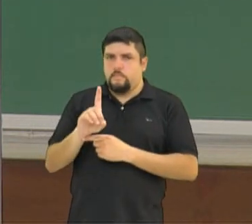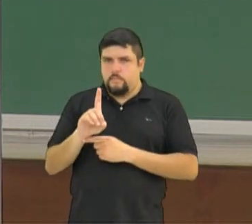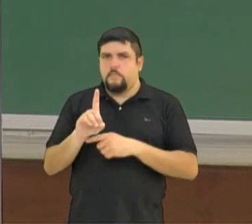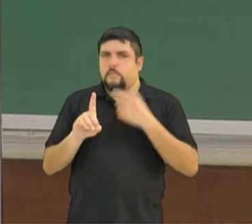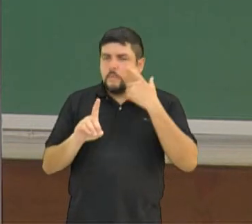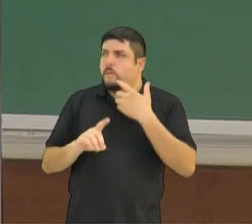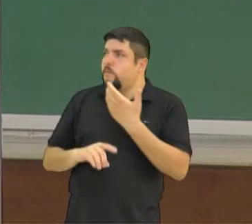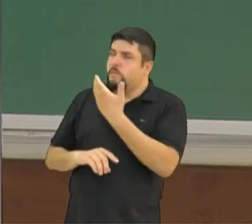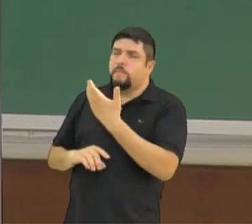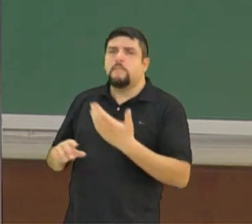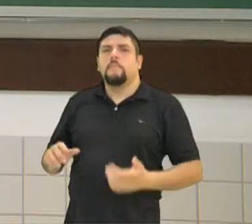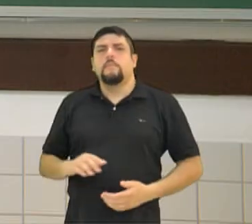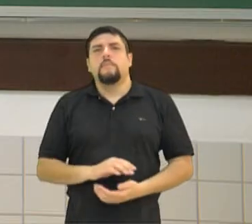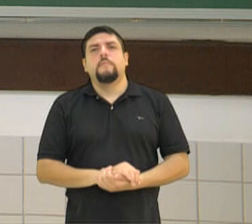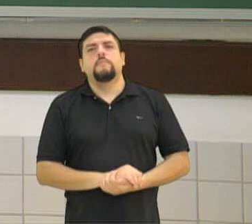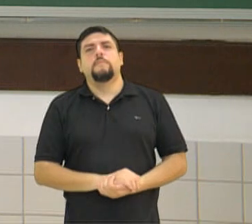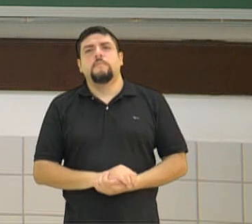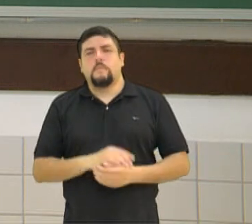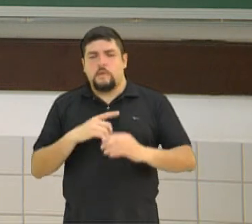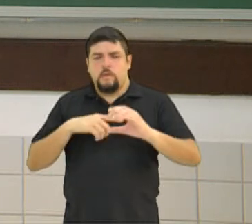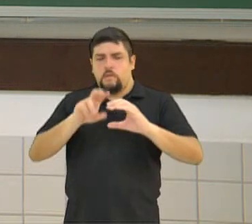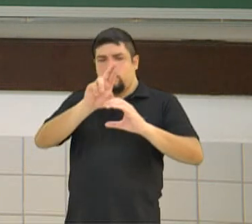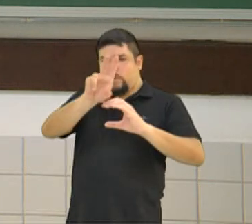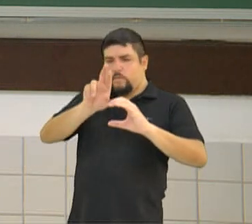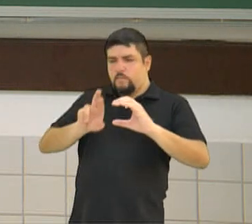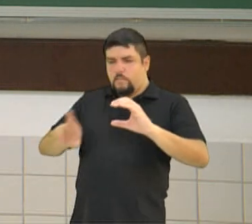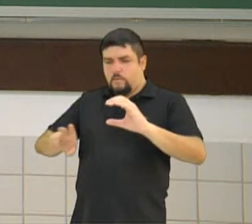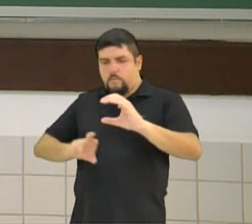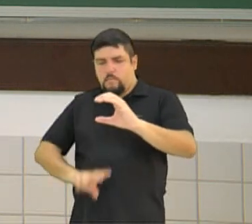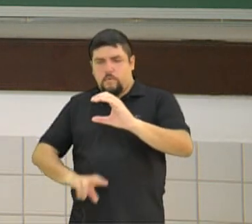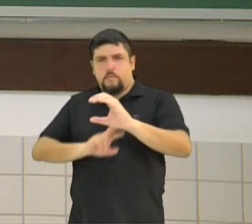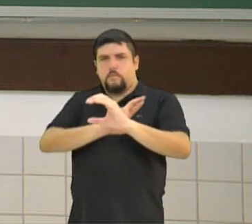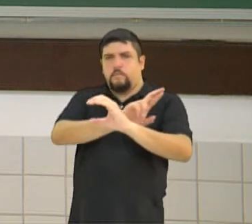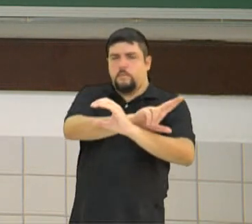aqui, ele é o carbono quiral que tem então os seus 4 lados